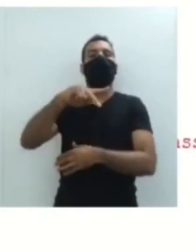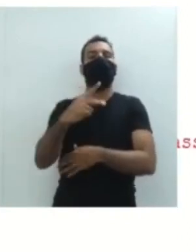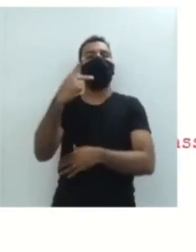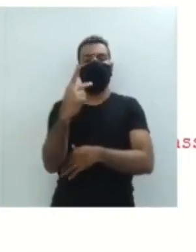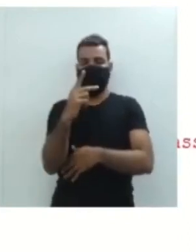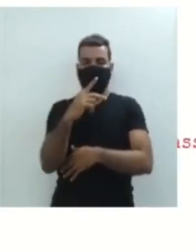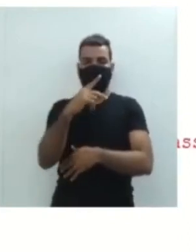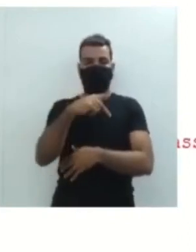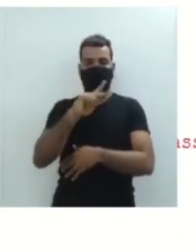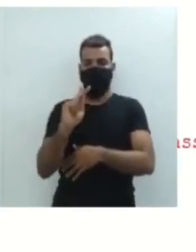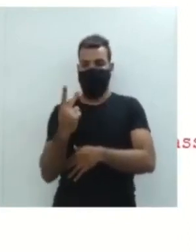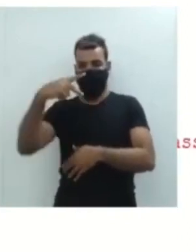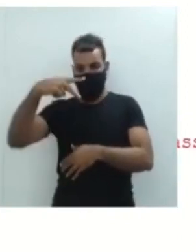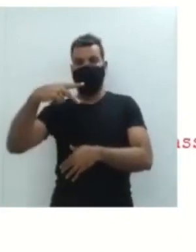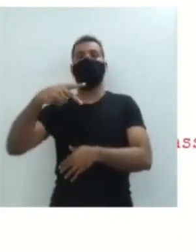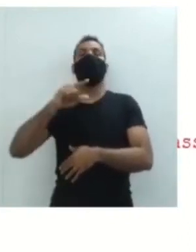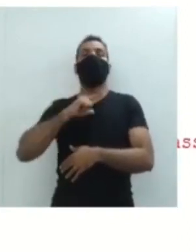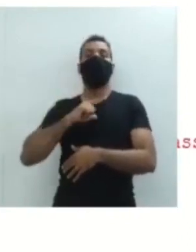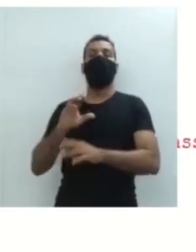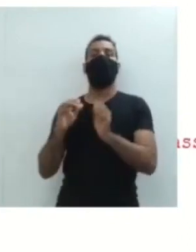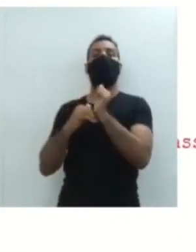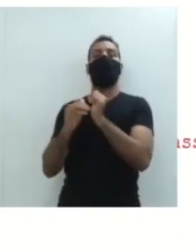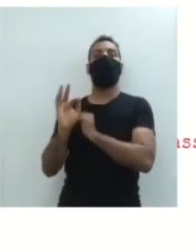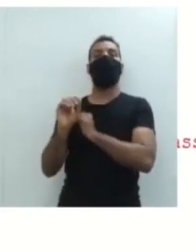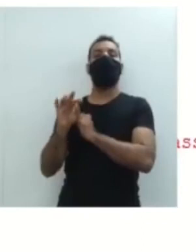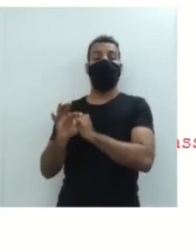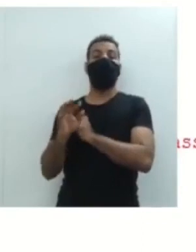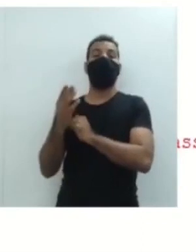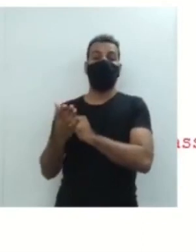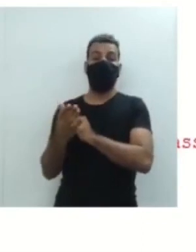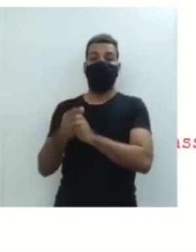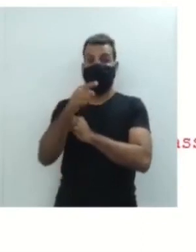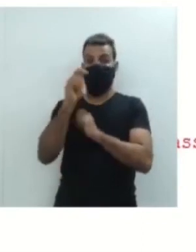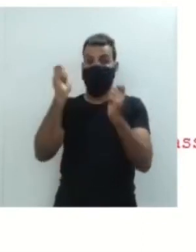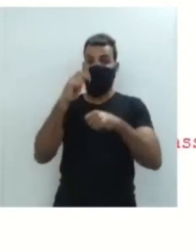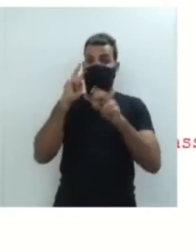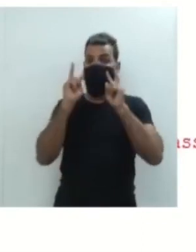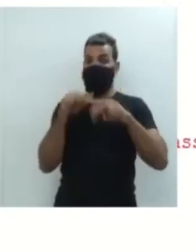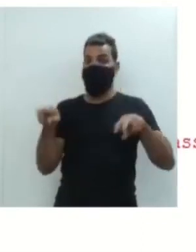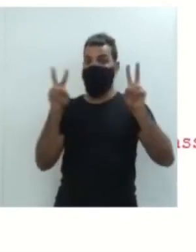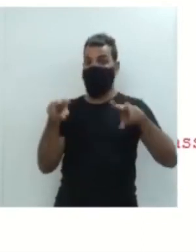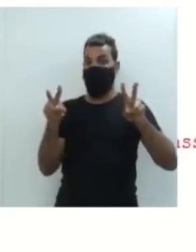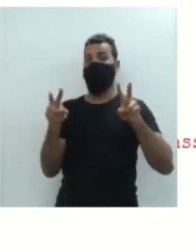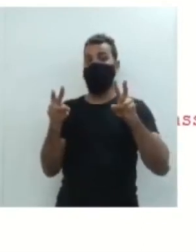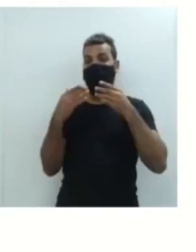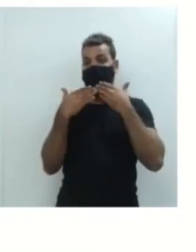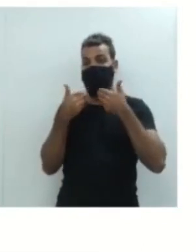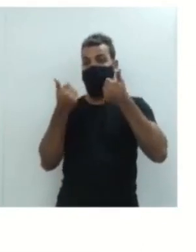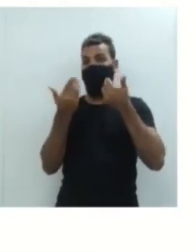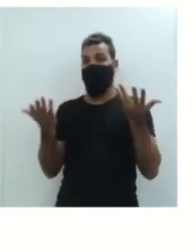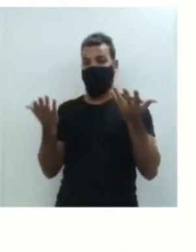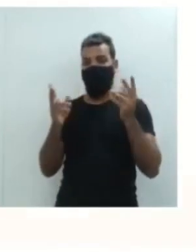aqui dentro do nosso código fonte Ok para que você consiga visualizar melhor